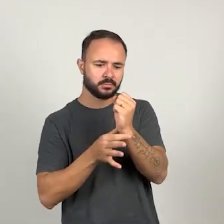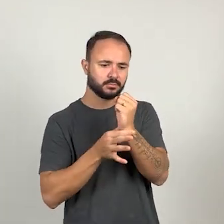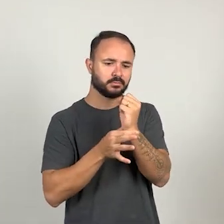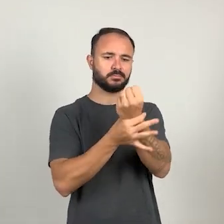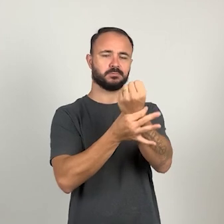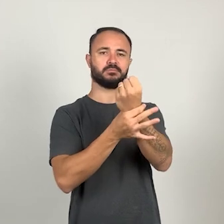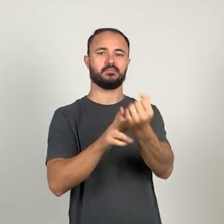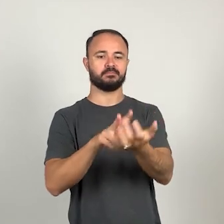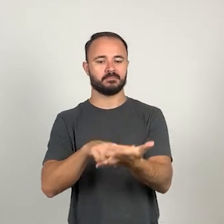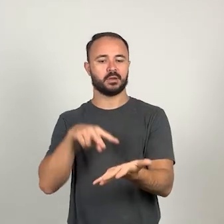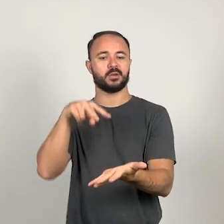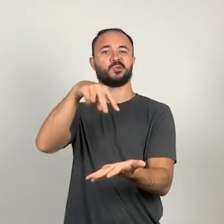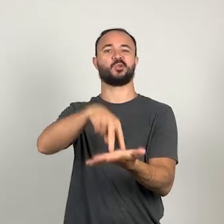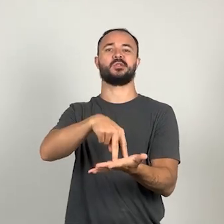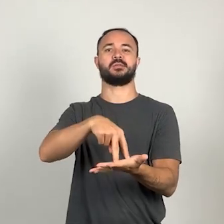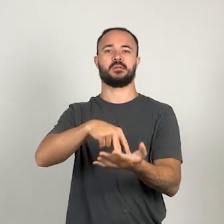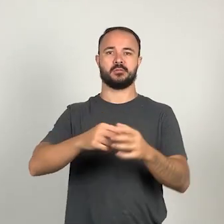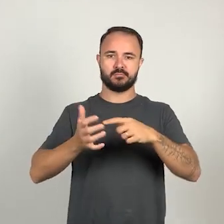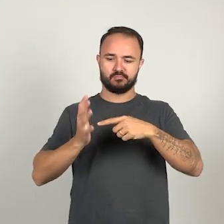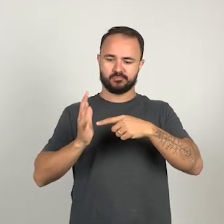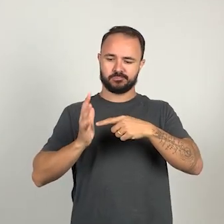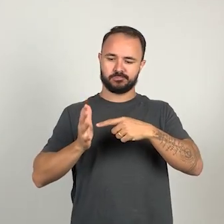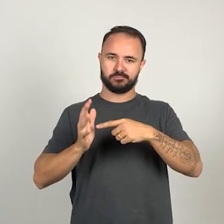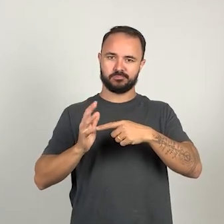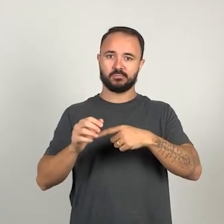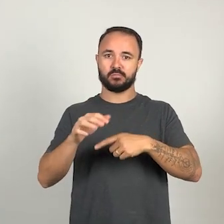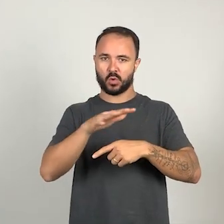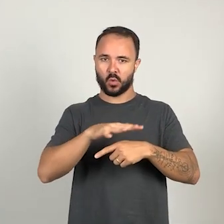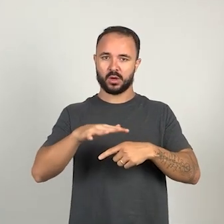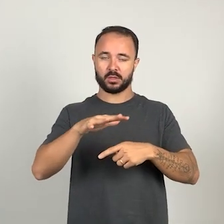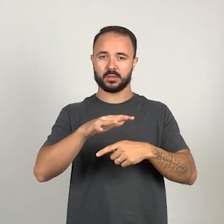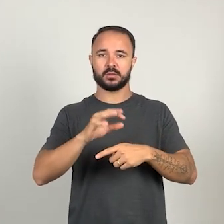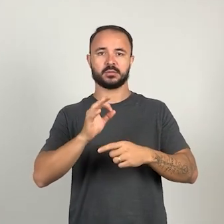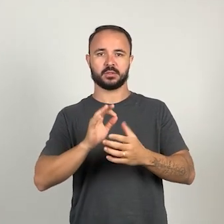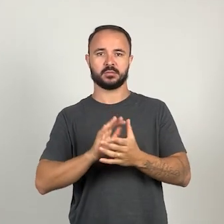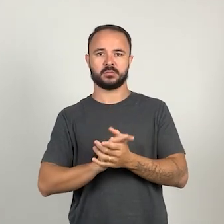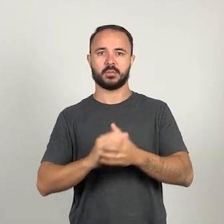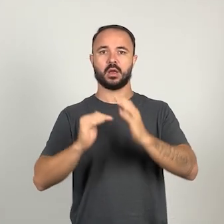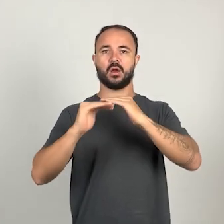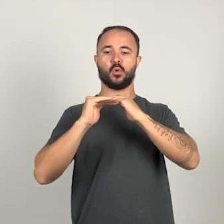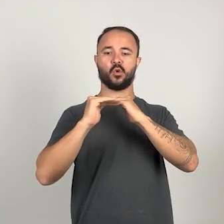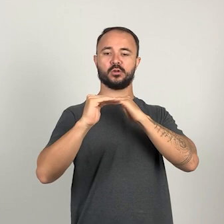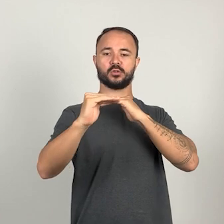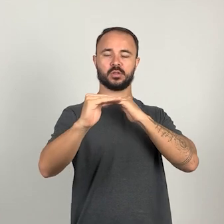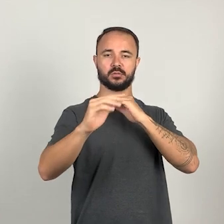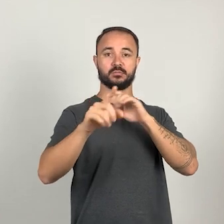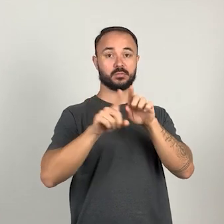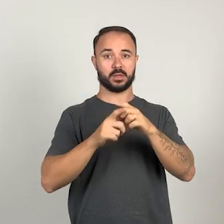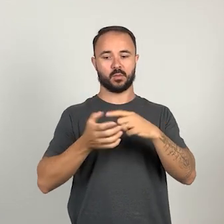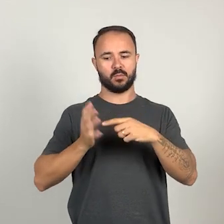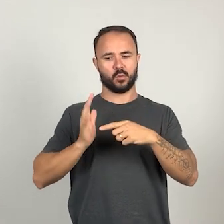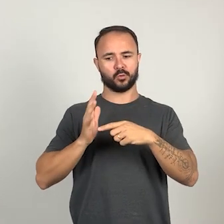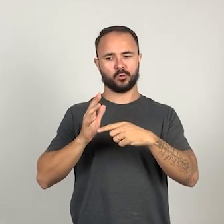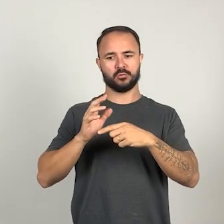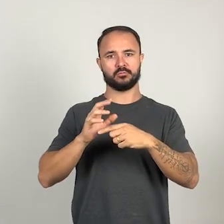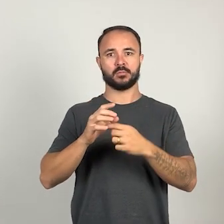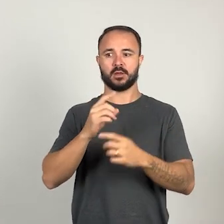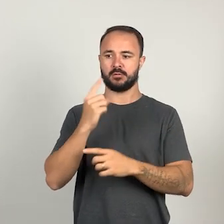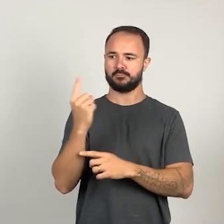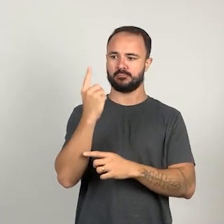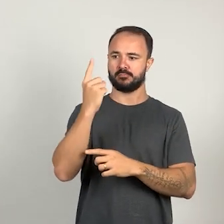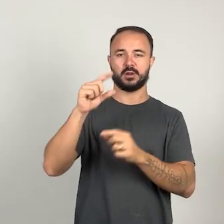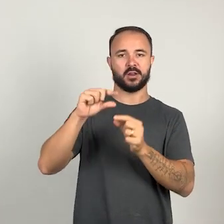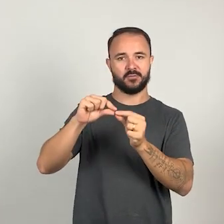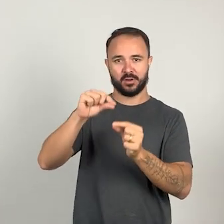Essa sustentação vai ficar na horizontal e o motor na vertical. E tudo isso vai